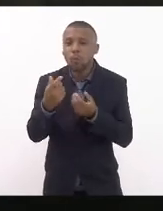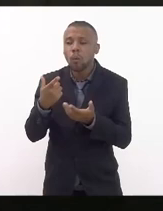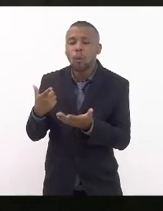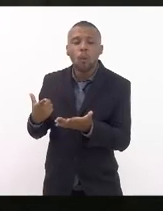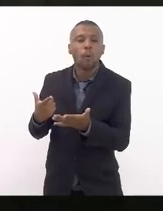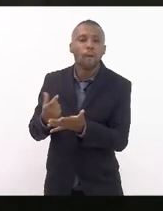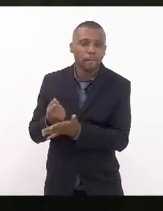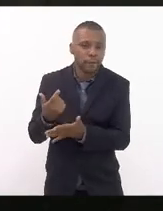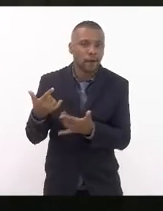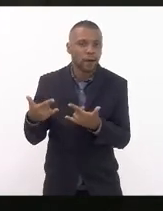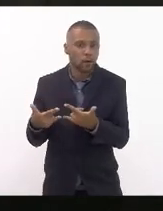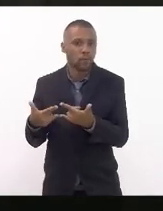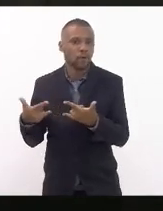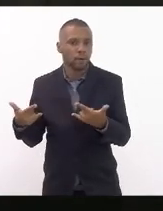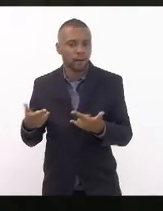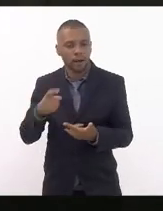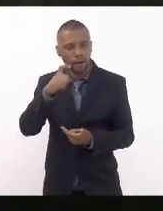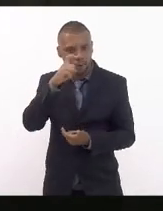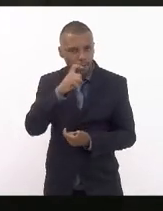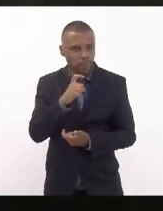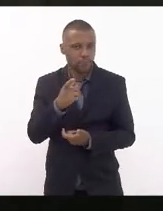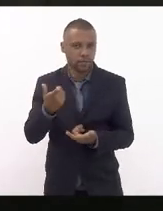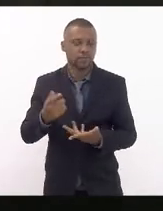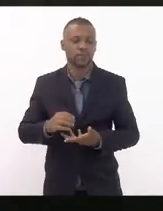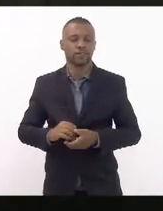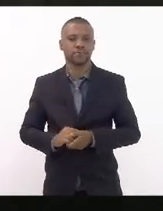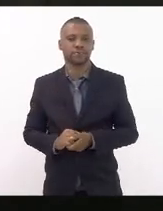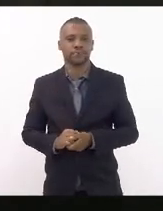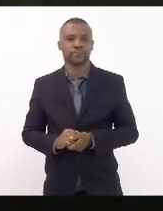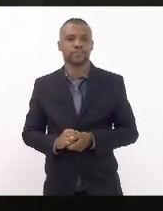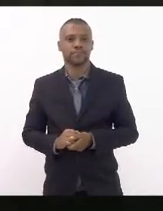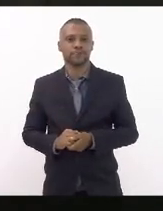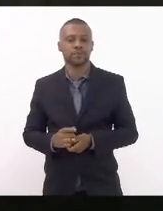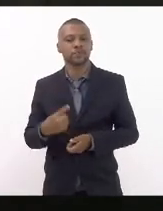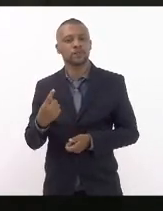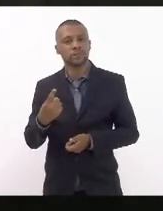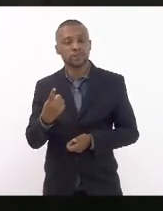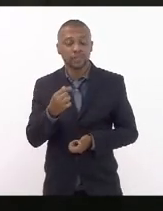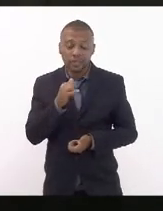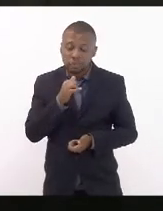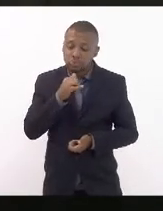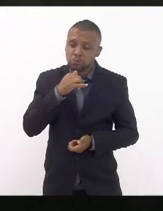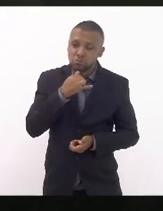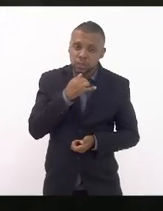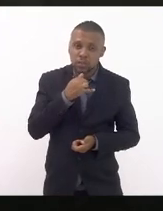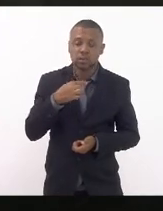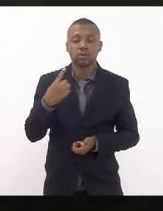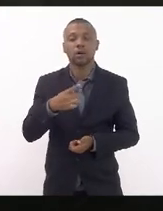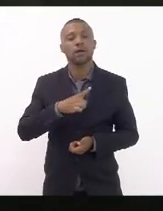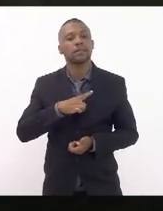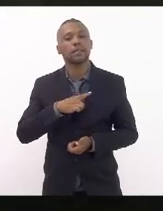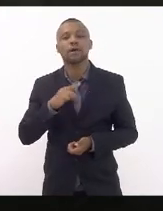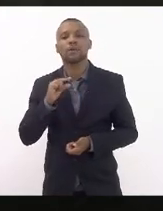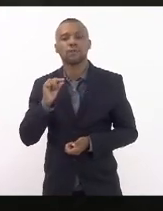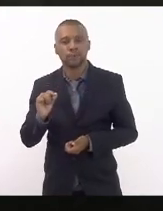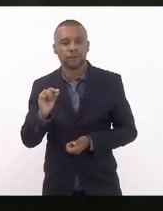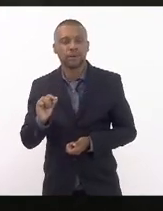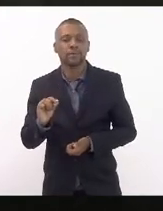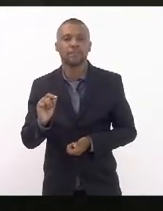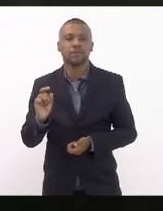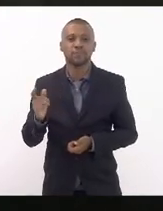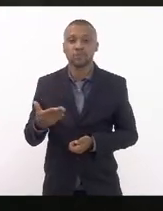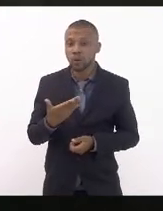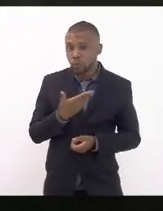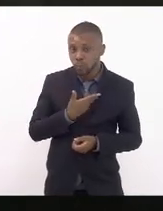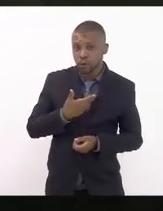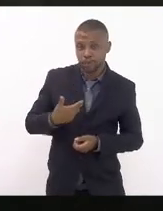comprar o absorvente. E nós temos, infelizmente, deputado Carlos, um